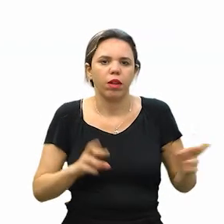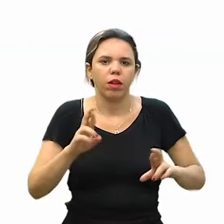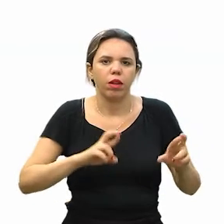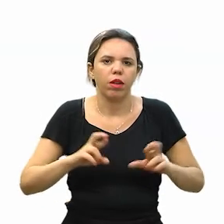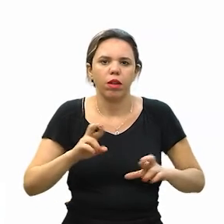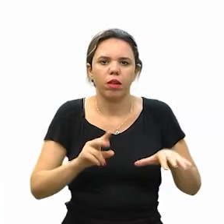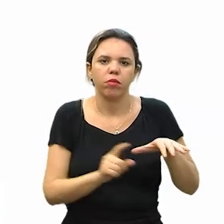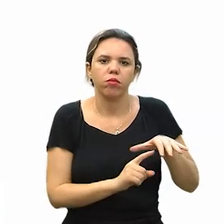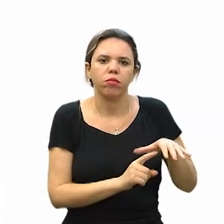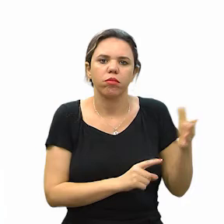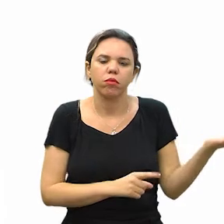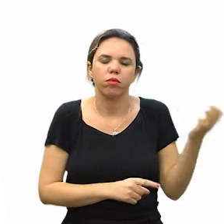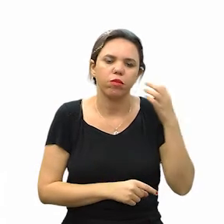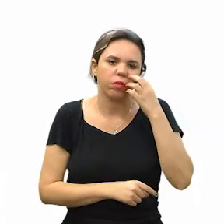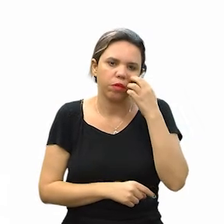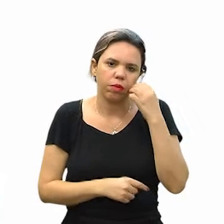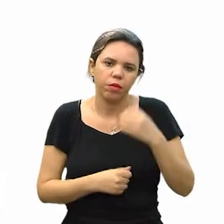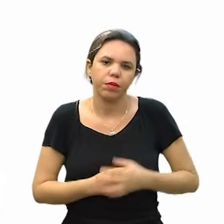esse diagnóstico clínico?